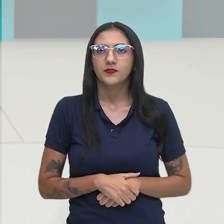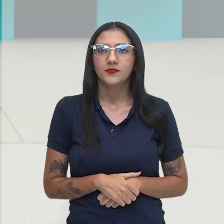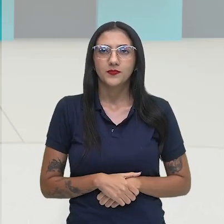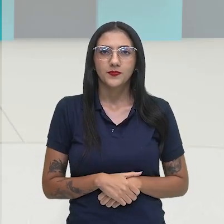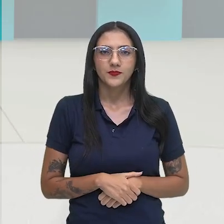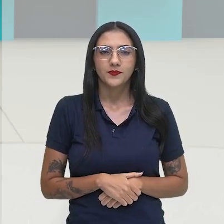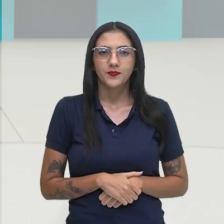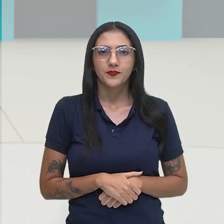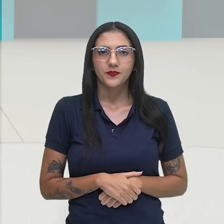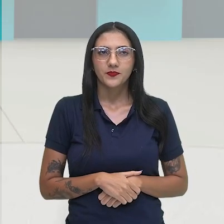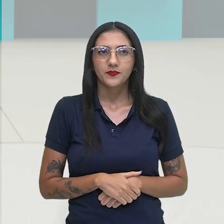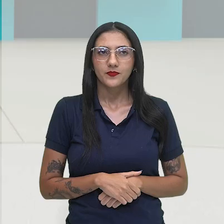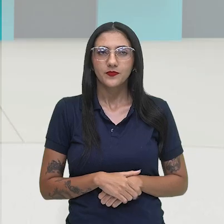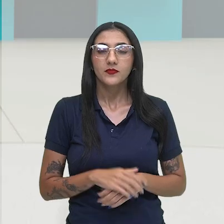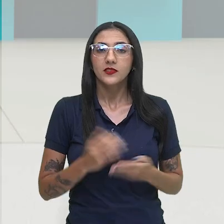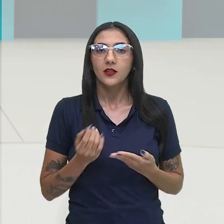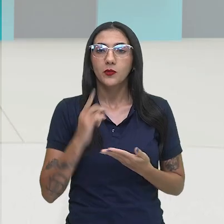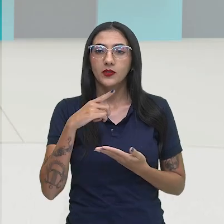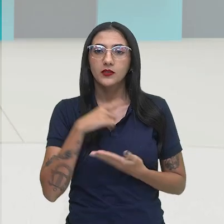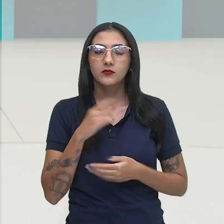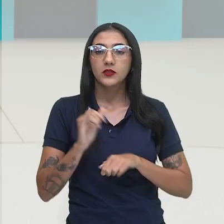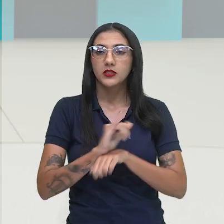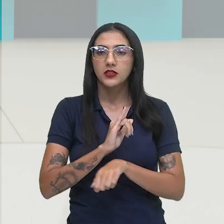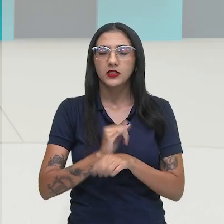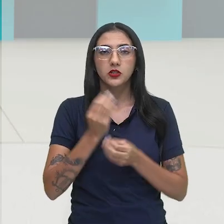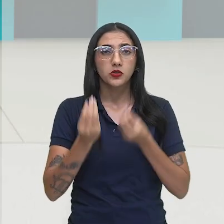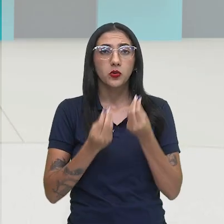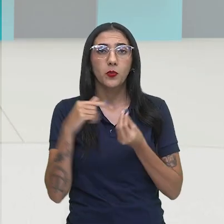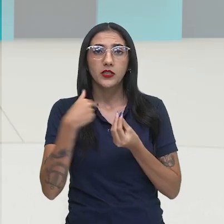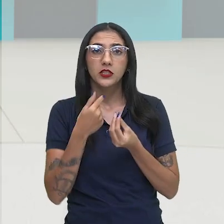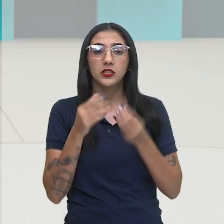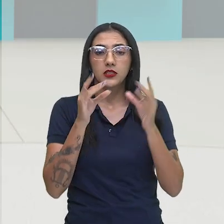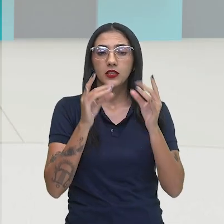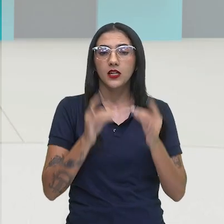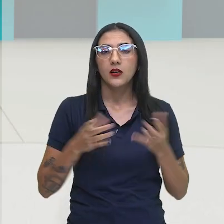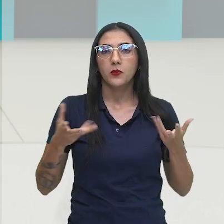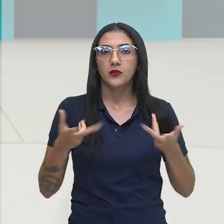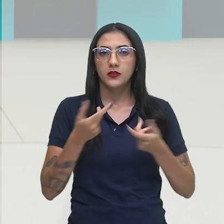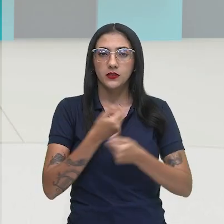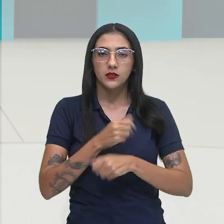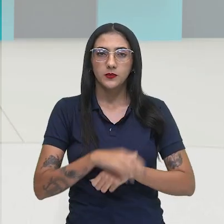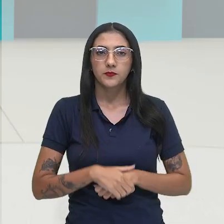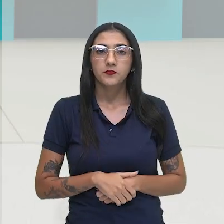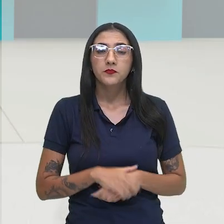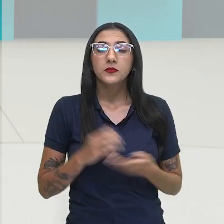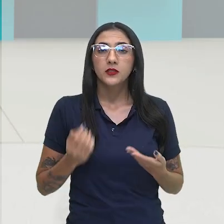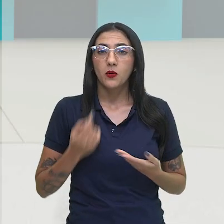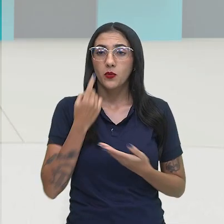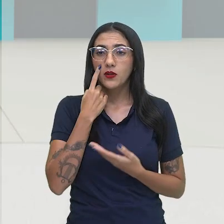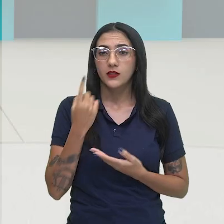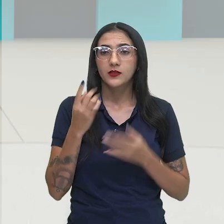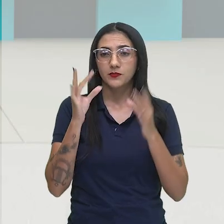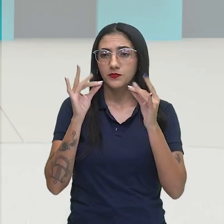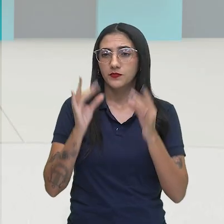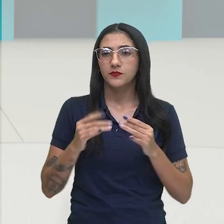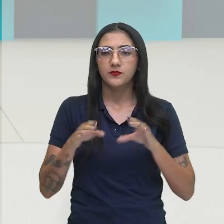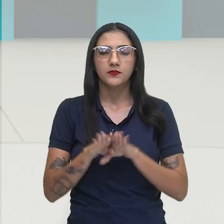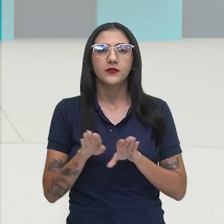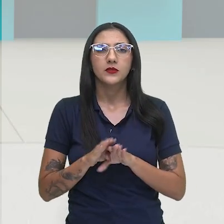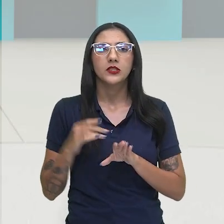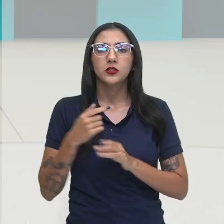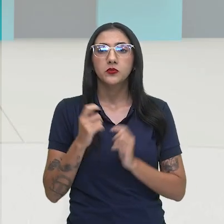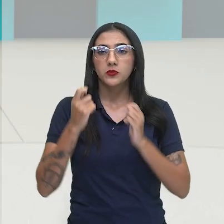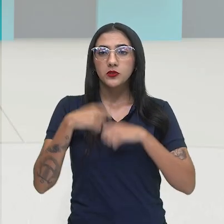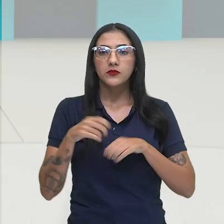direta, tá bom? Então, é uma forma de como pesquisar com qualidade. Isso aqui também cai, gente, muito, quando a gente fala em pesquisa, a gente